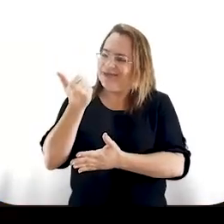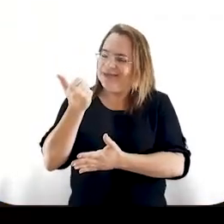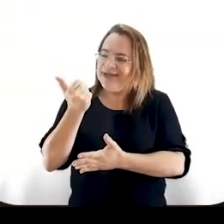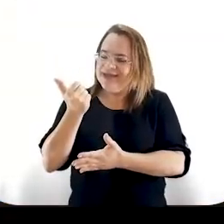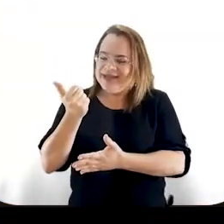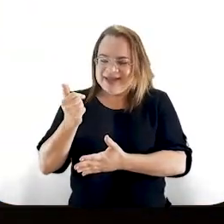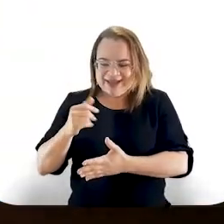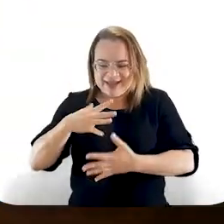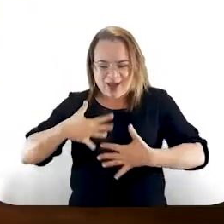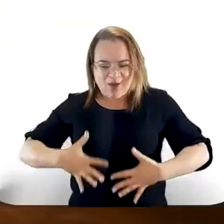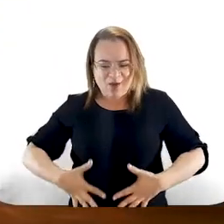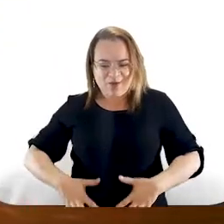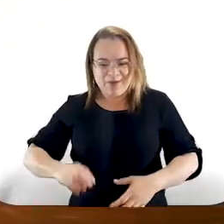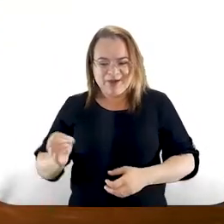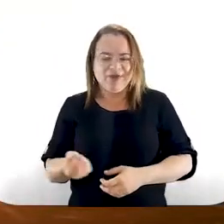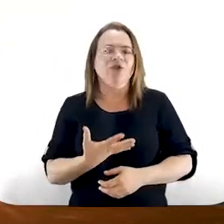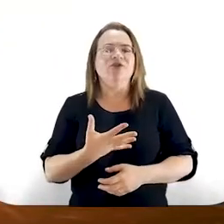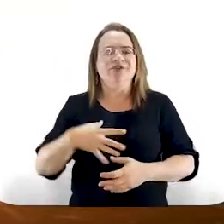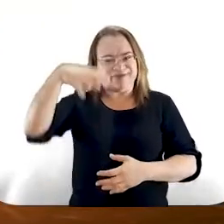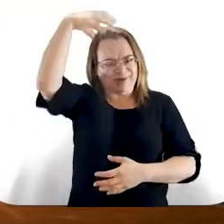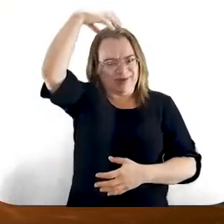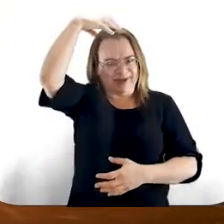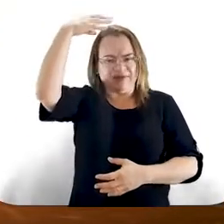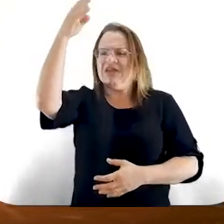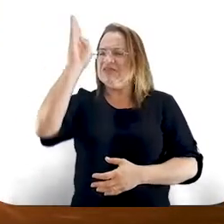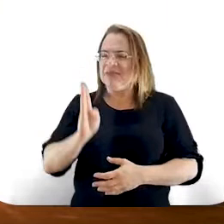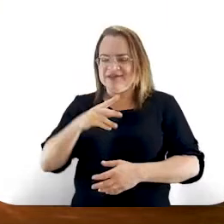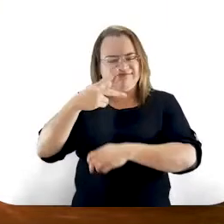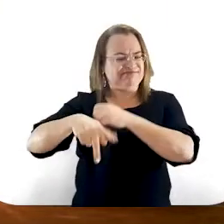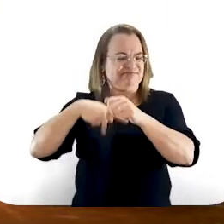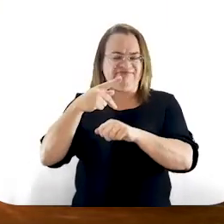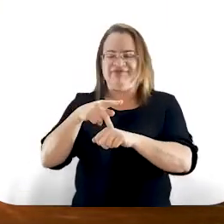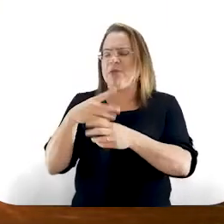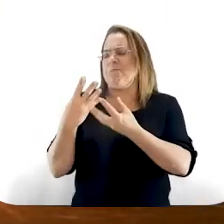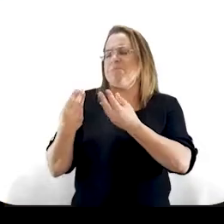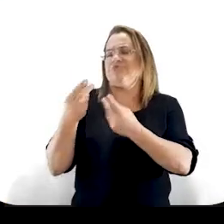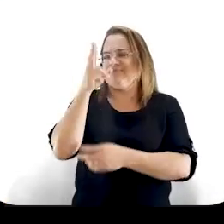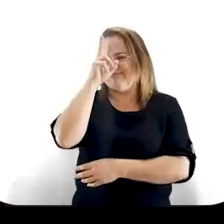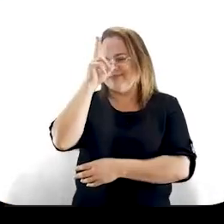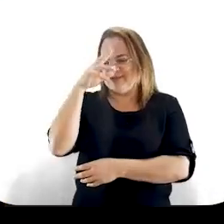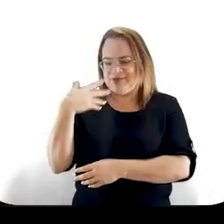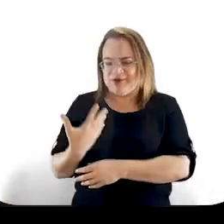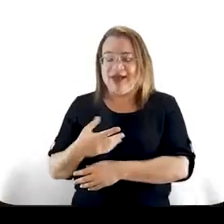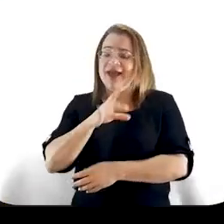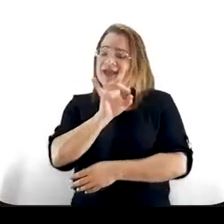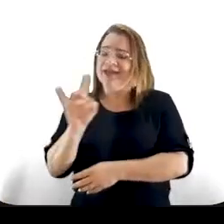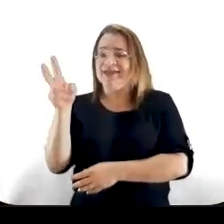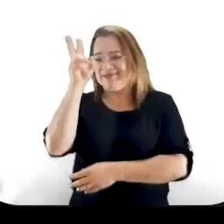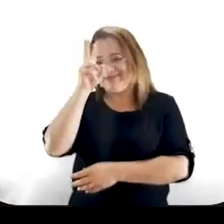rei. Esse país, esse Brasil é cheio de história. E cada